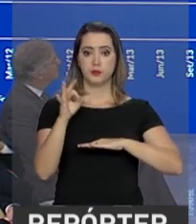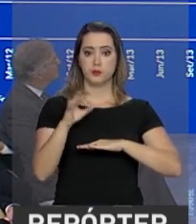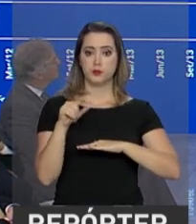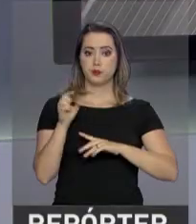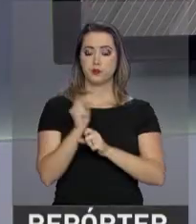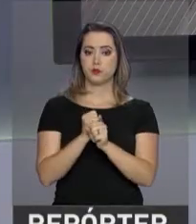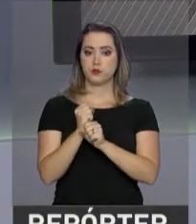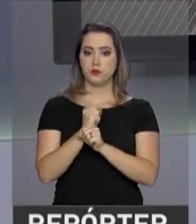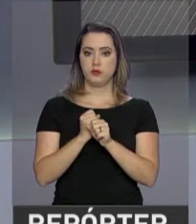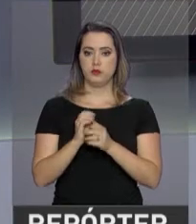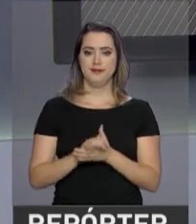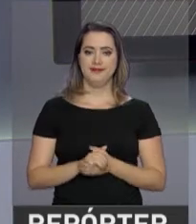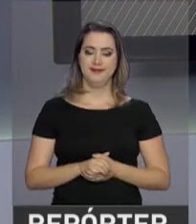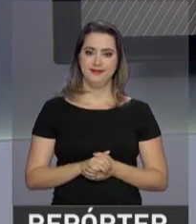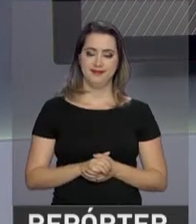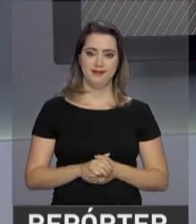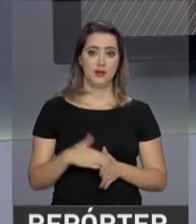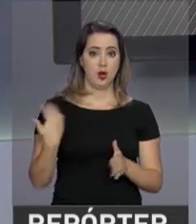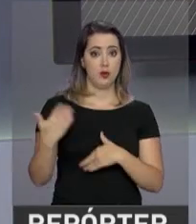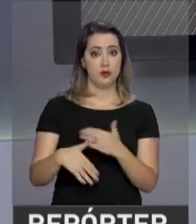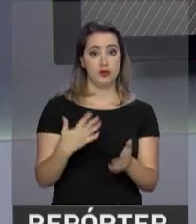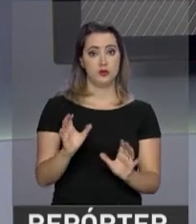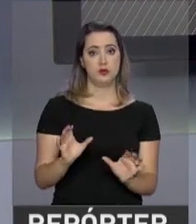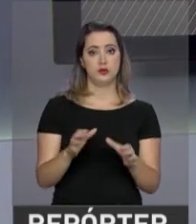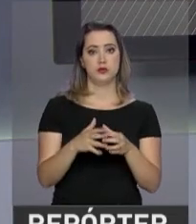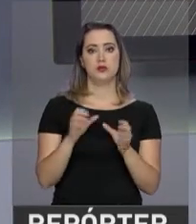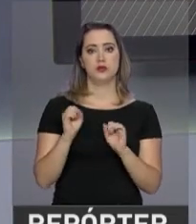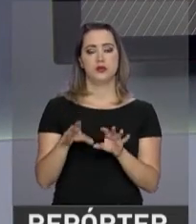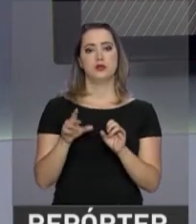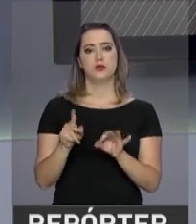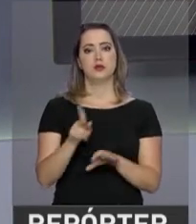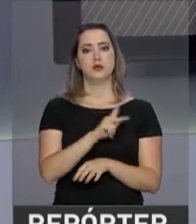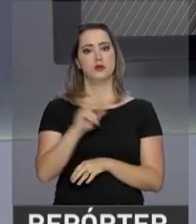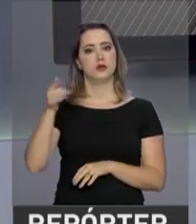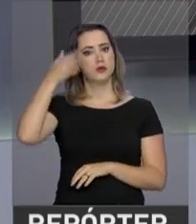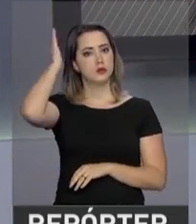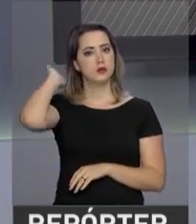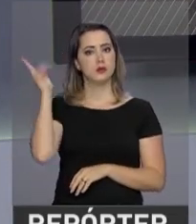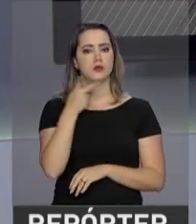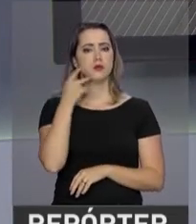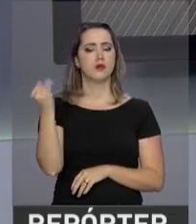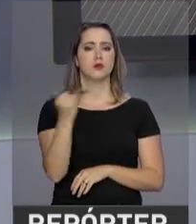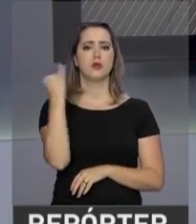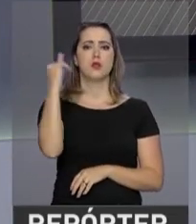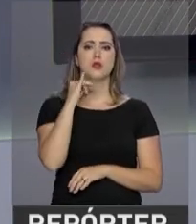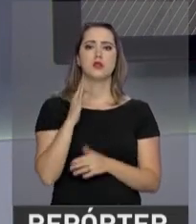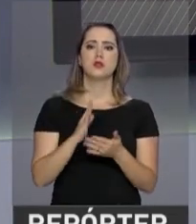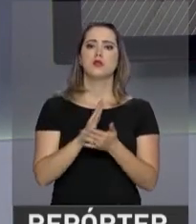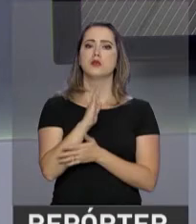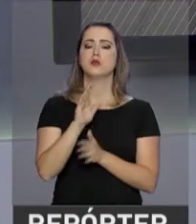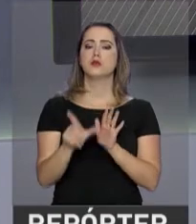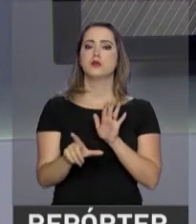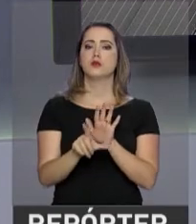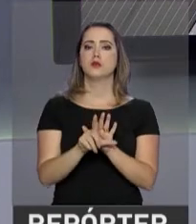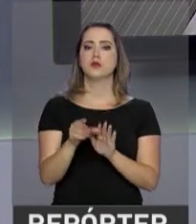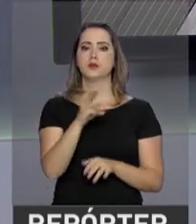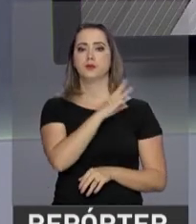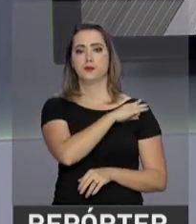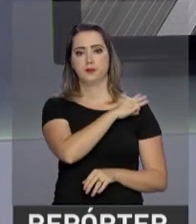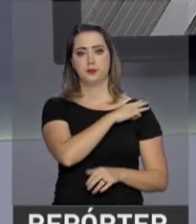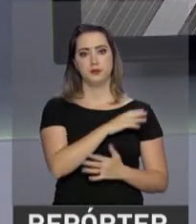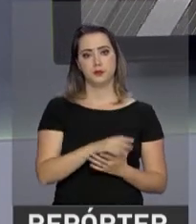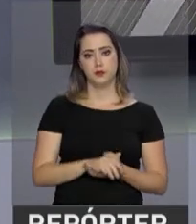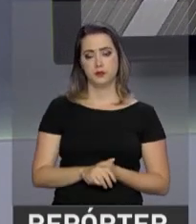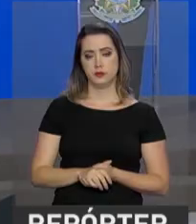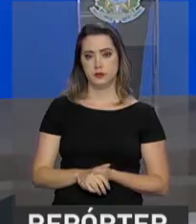ano. Sobre os avanços na área de educação, o presidente Michel Temer destacou a aprovação da reforma do ensino